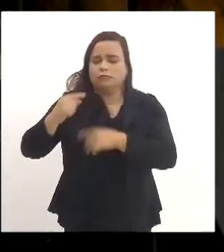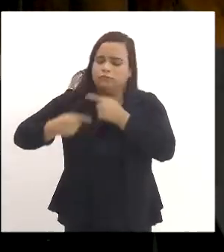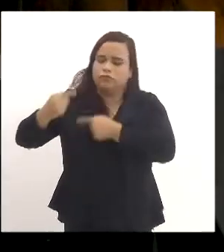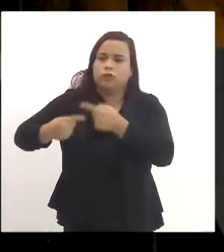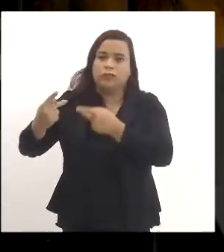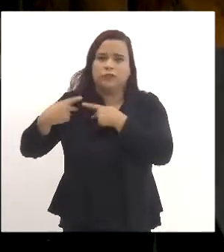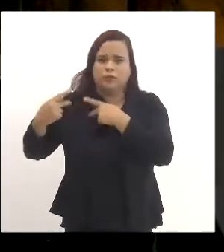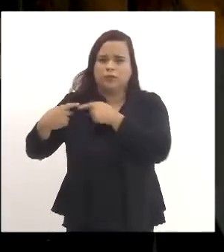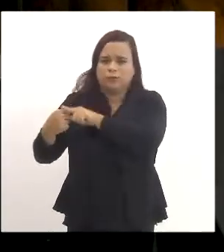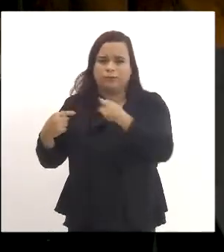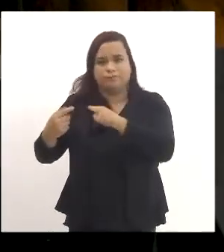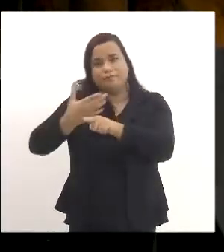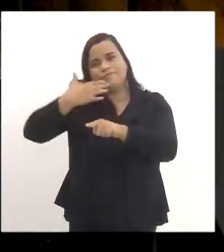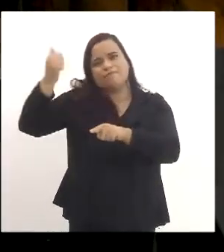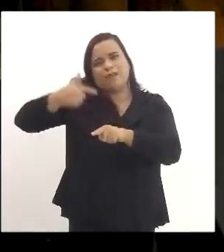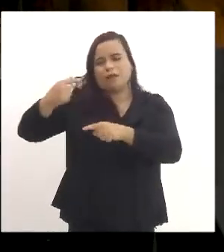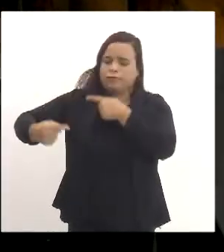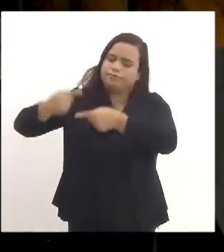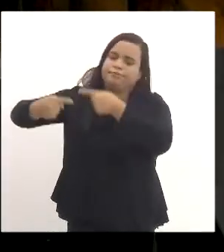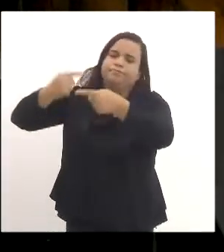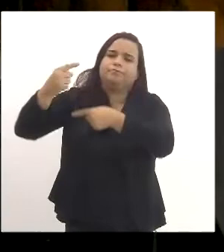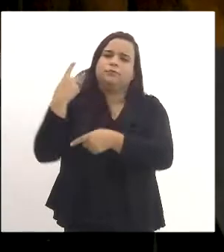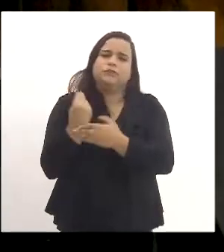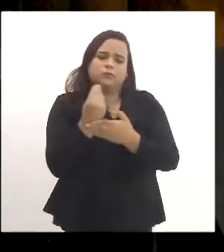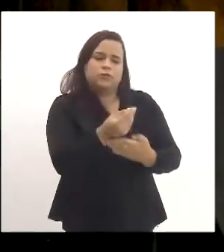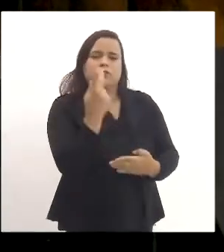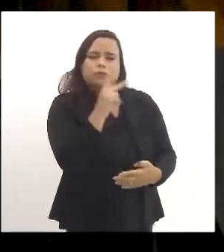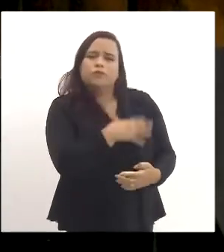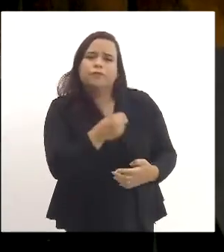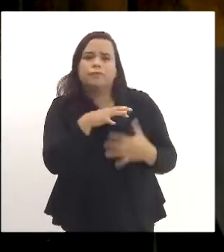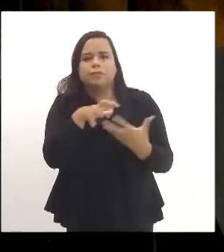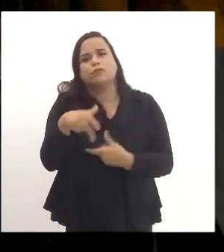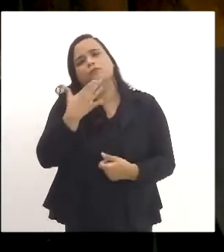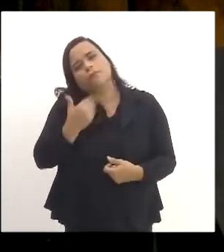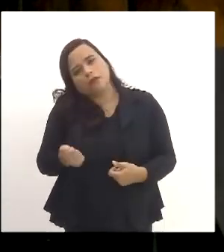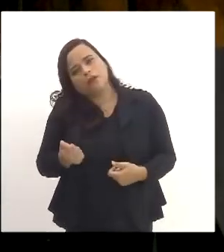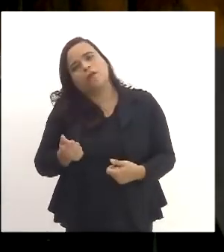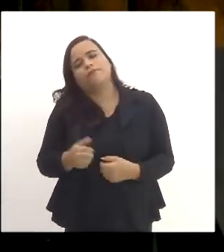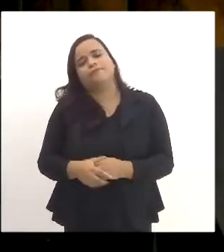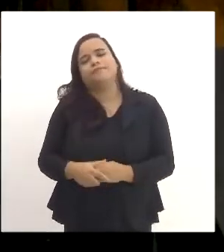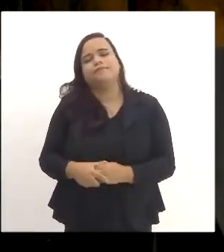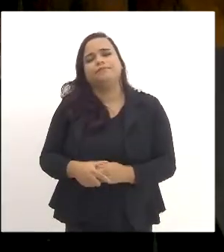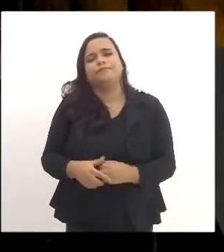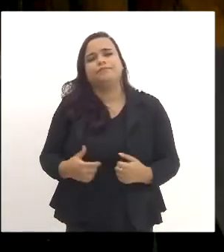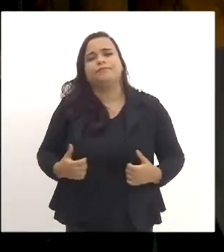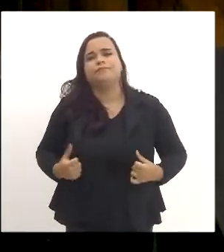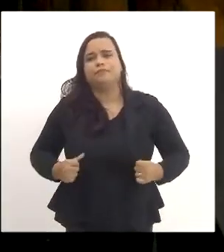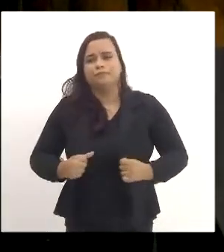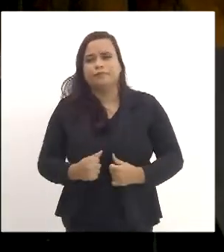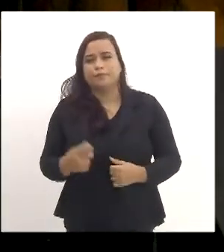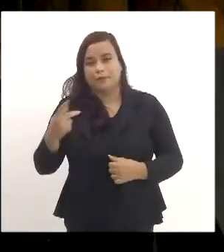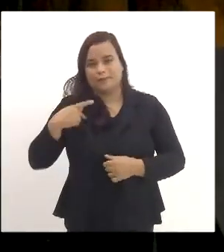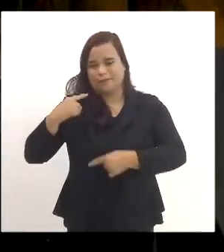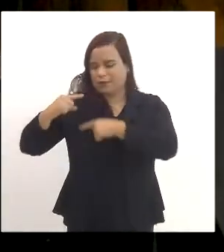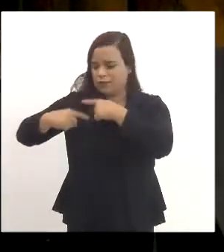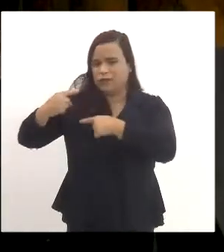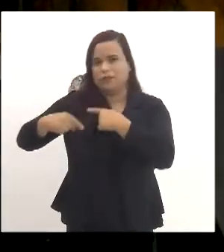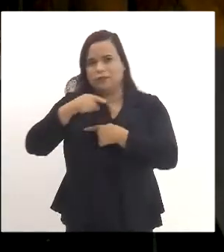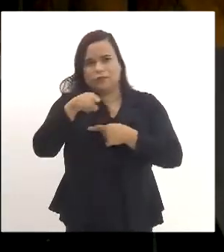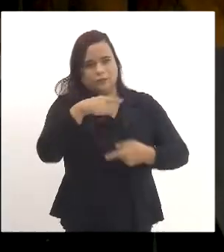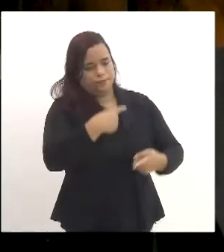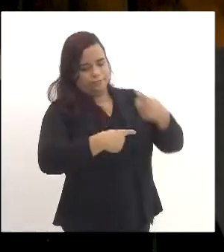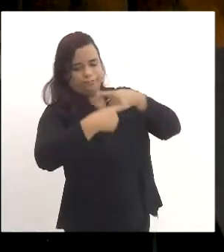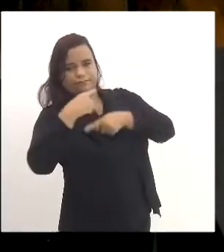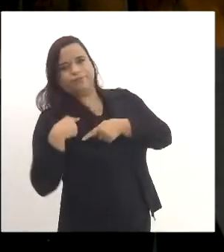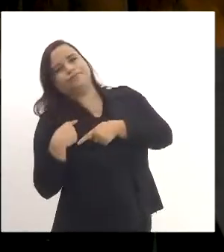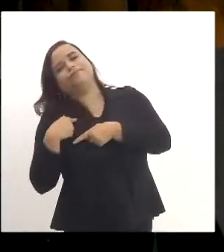é, deixarem aos vossos próprios filhos um mundo melhor do que aquele que herdaram da minha geração. Mas lembremos